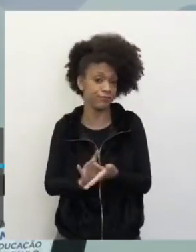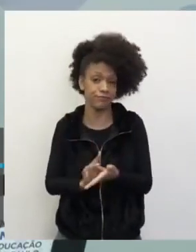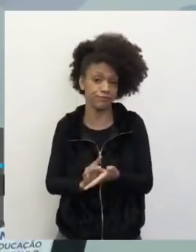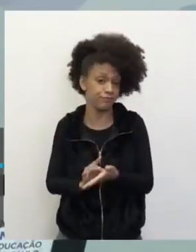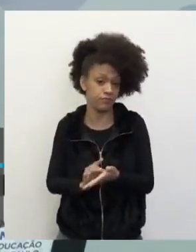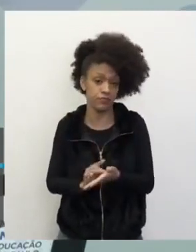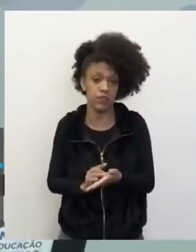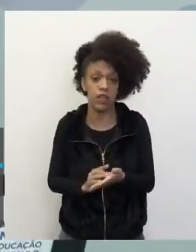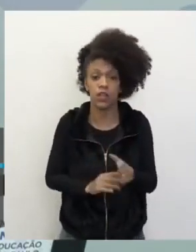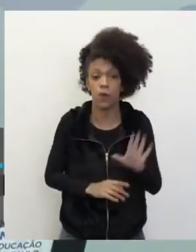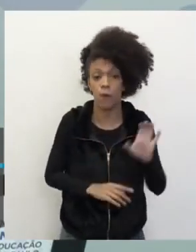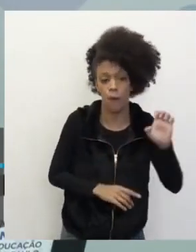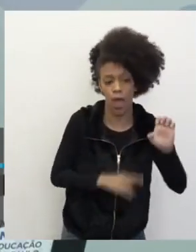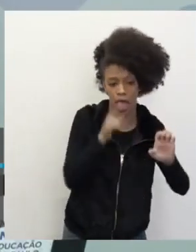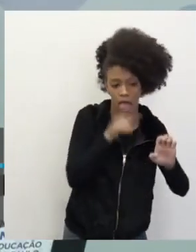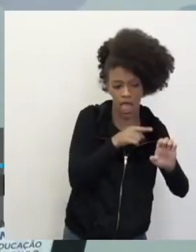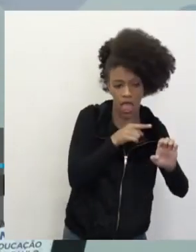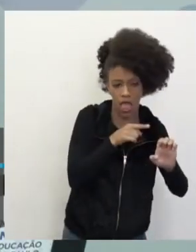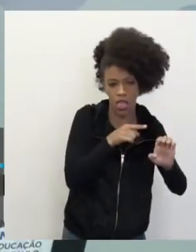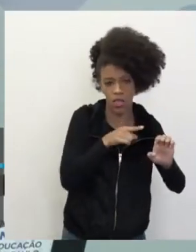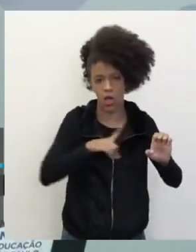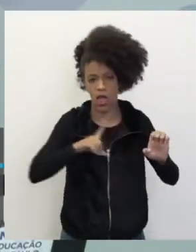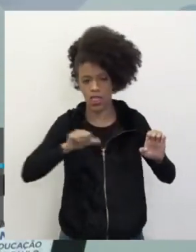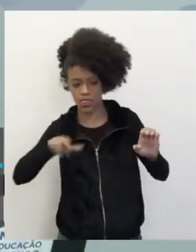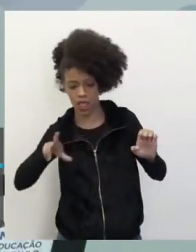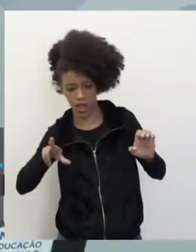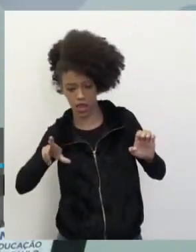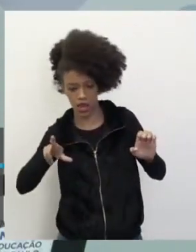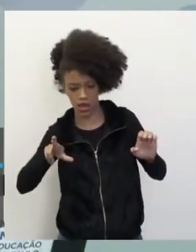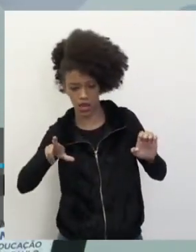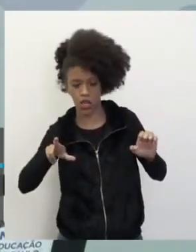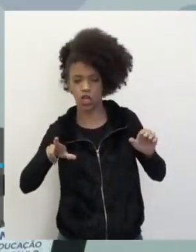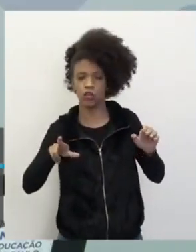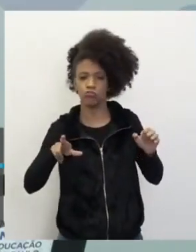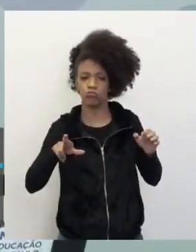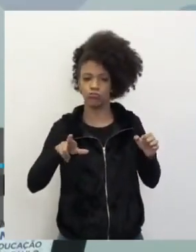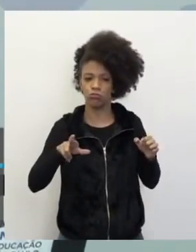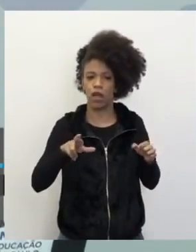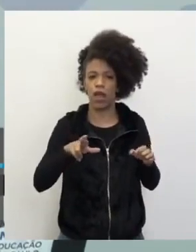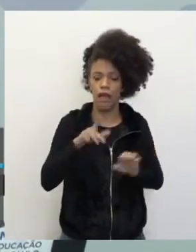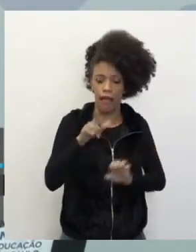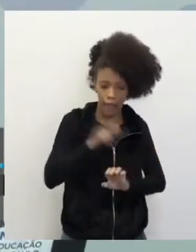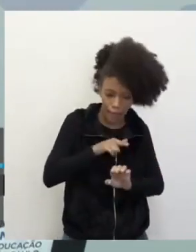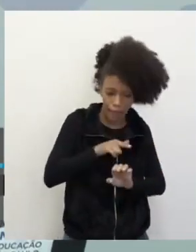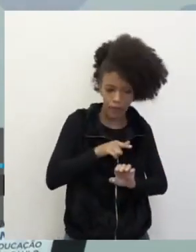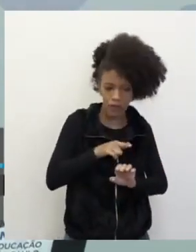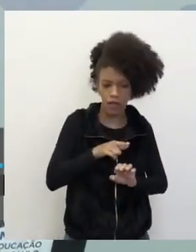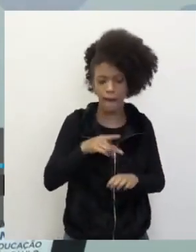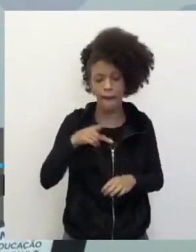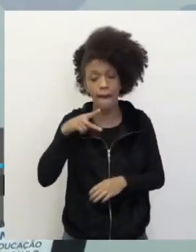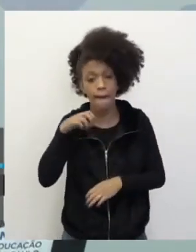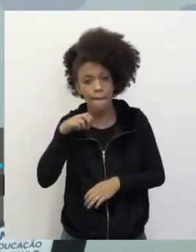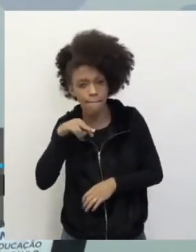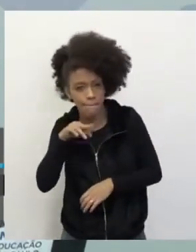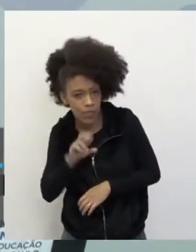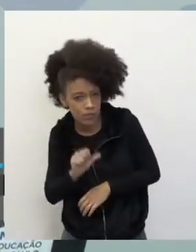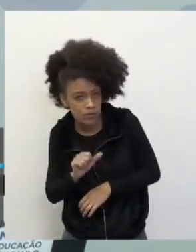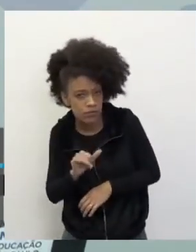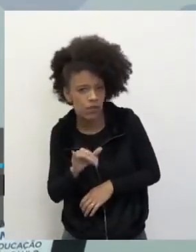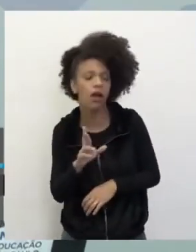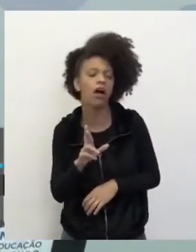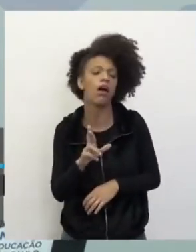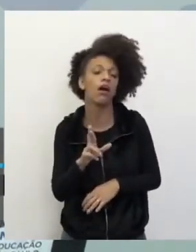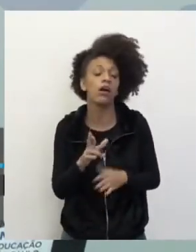A gente tem o é, a gente tem mudar, a gente tem é de novo, a gente tem pensa, a gente tem vários períodos